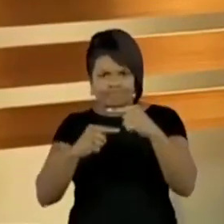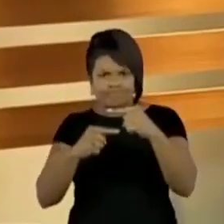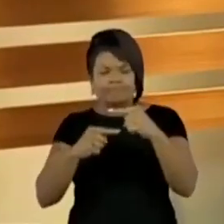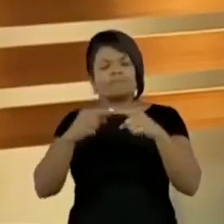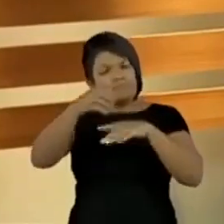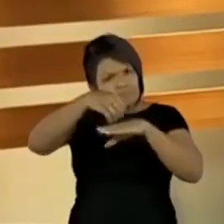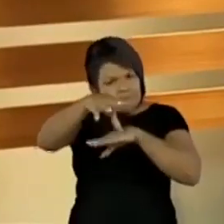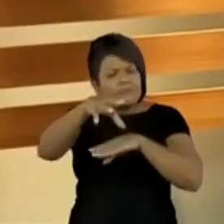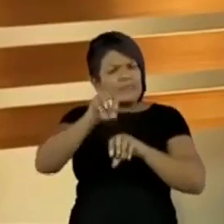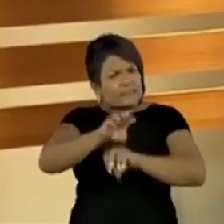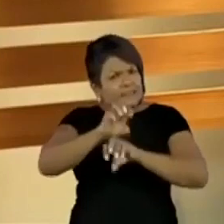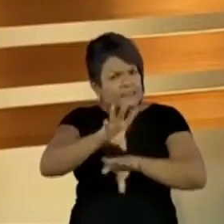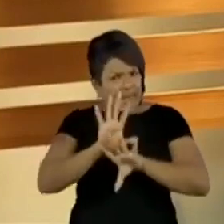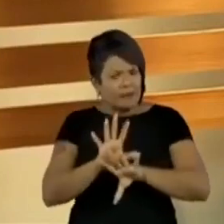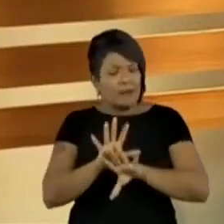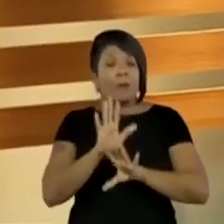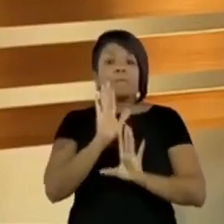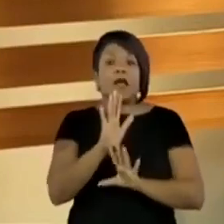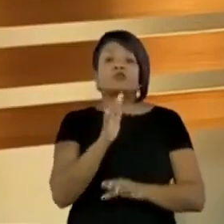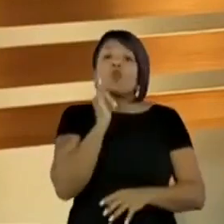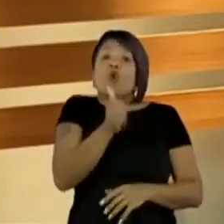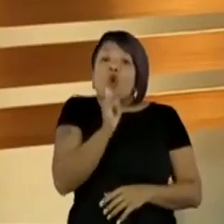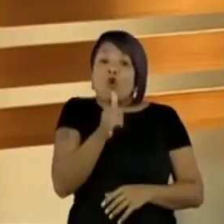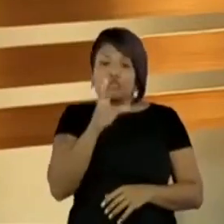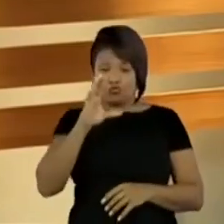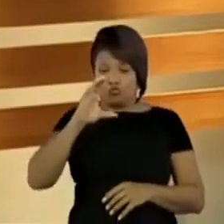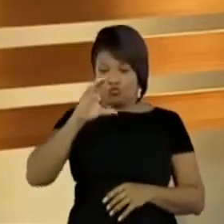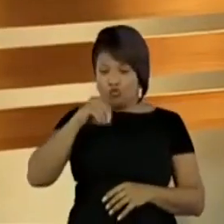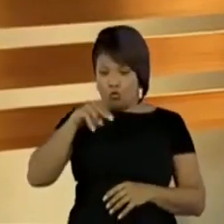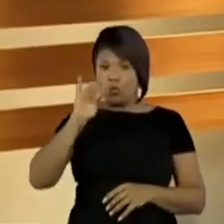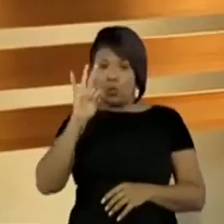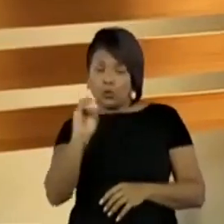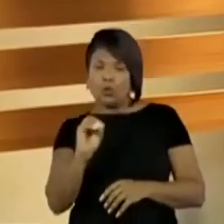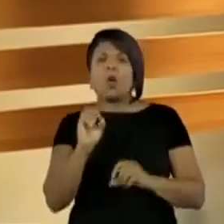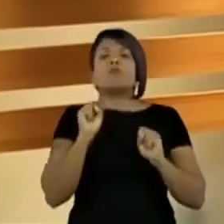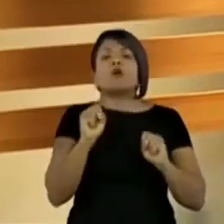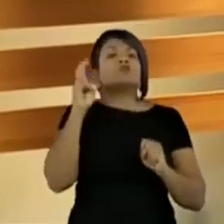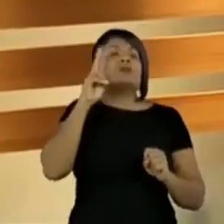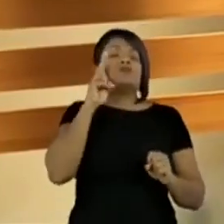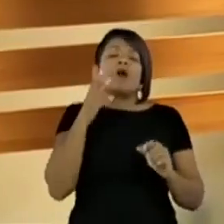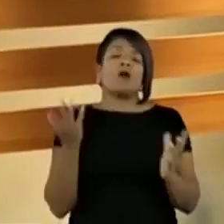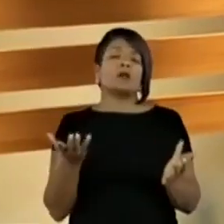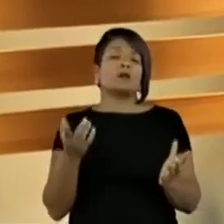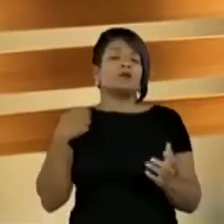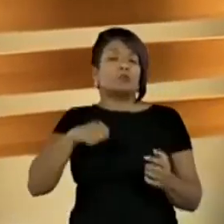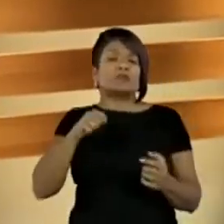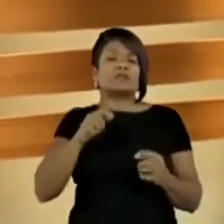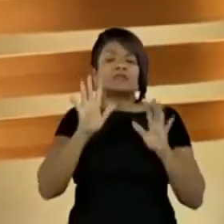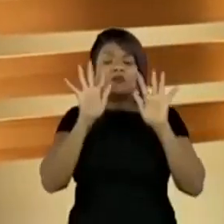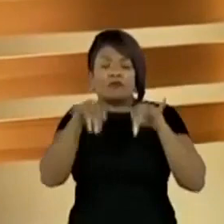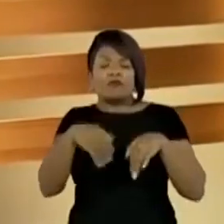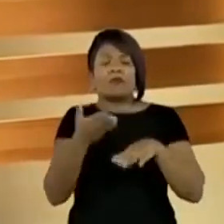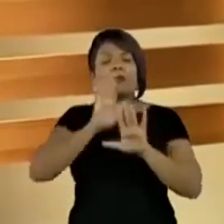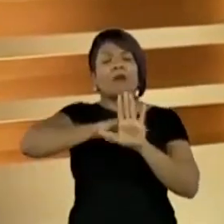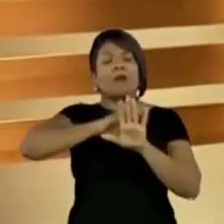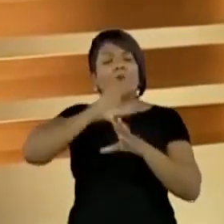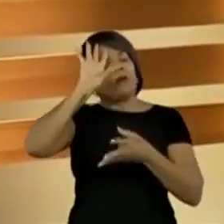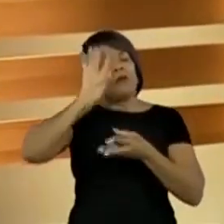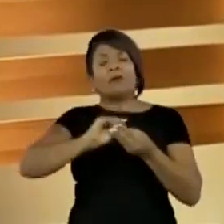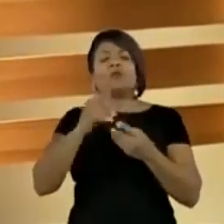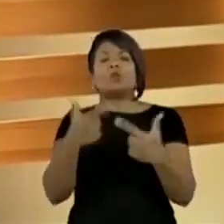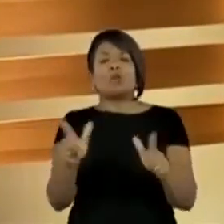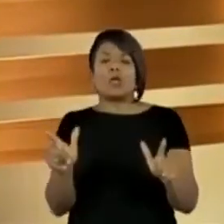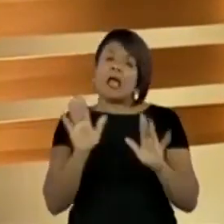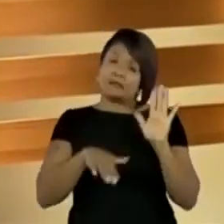essa finalidade realmente. O conto não necessariamente pode ser apenas uma história, não necessariamente ele tem no fundo quer passar uma